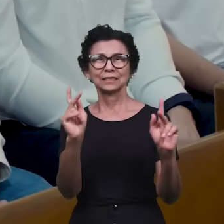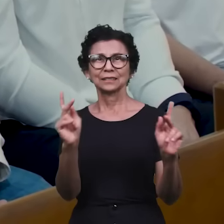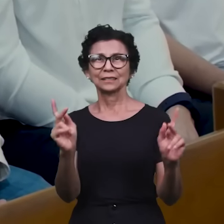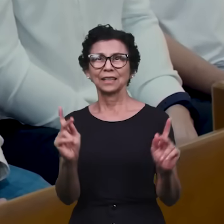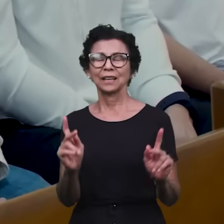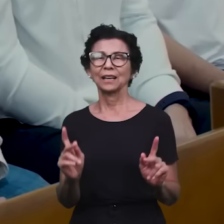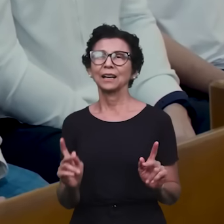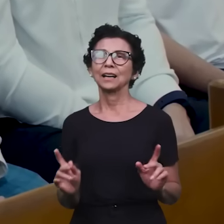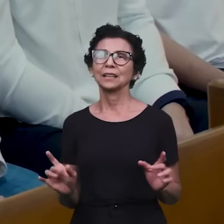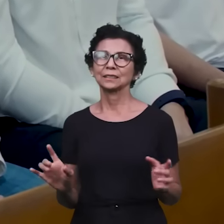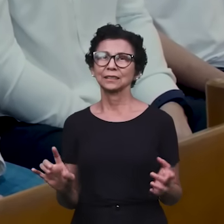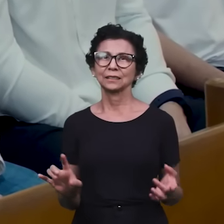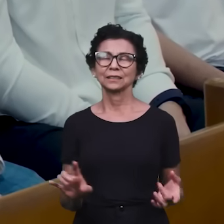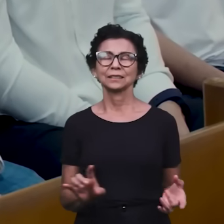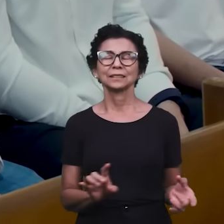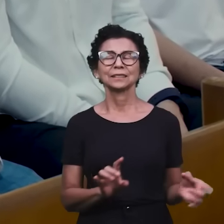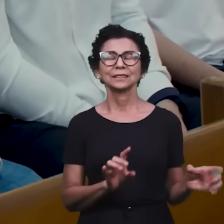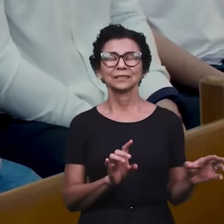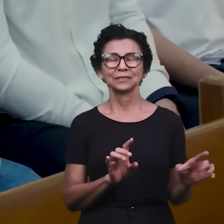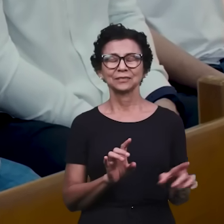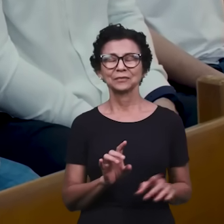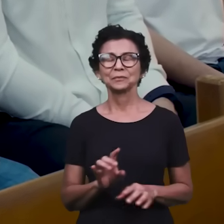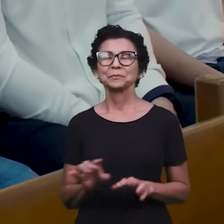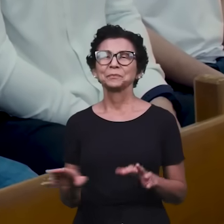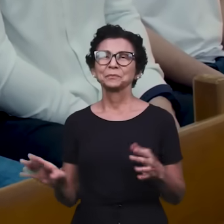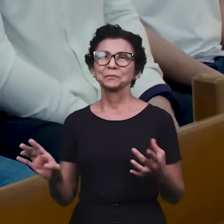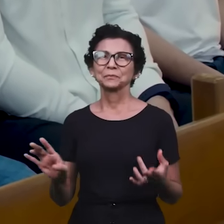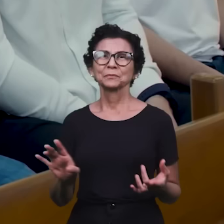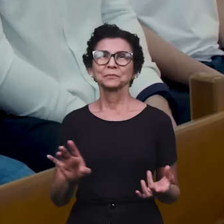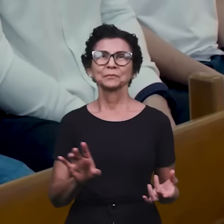Sei porque estás aqui,